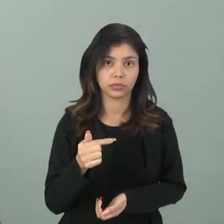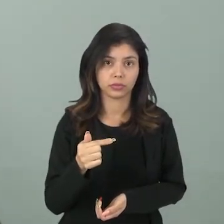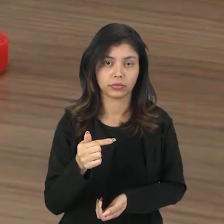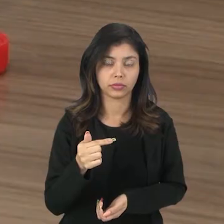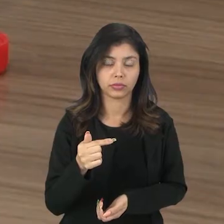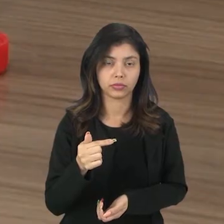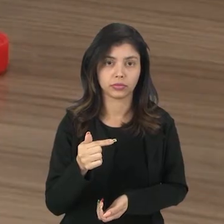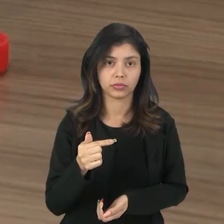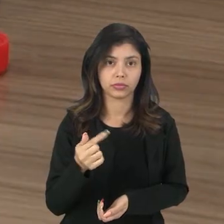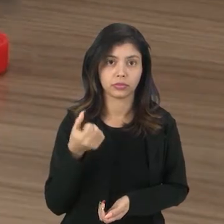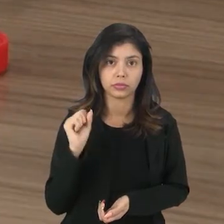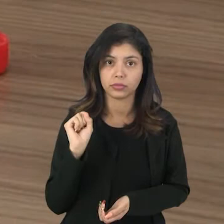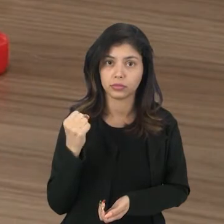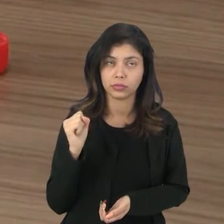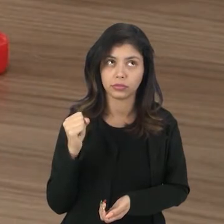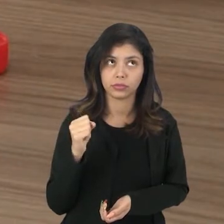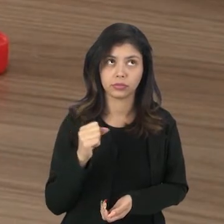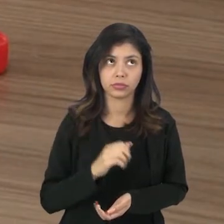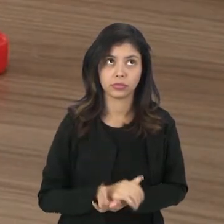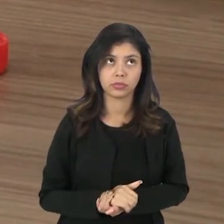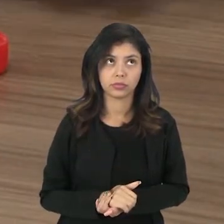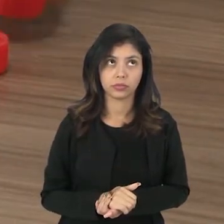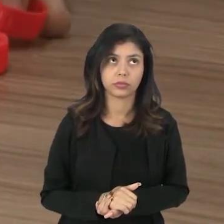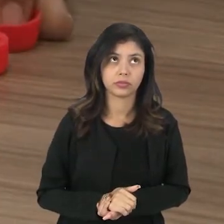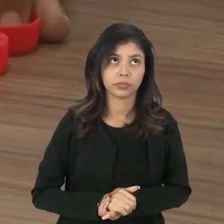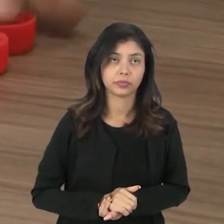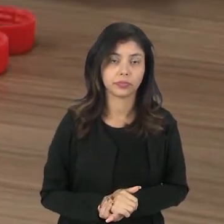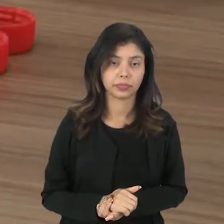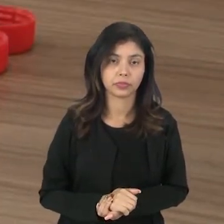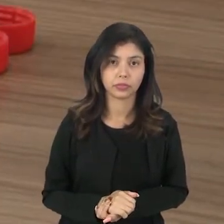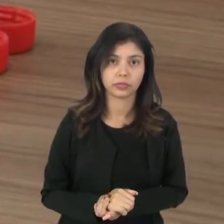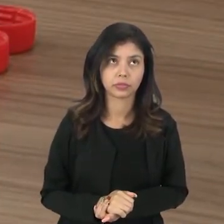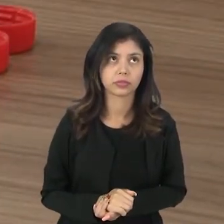6, 7, 8.